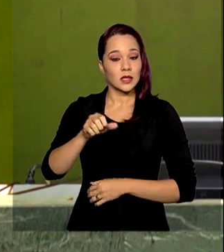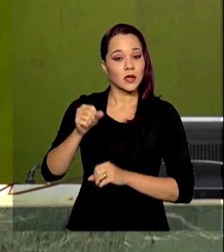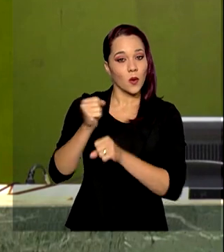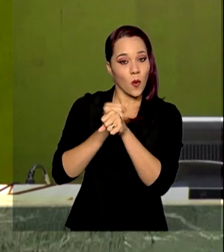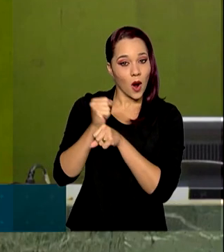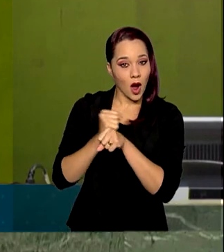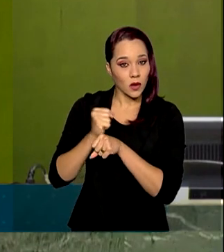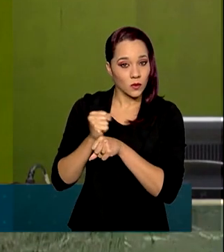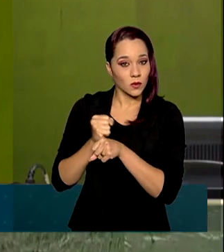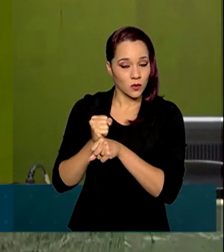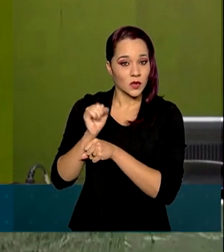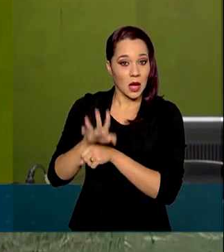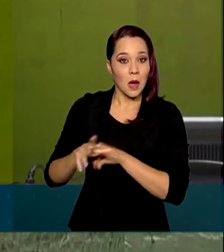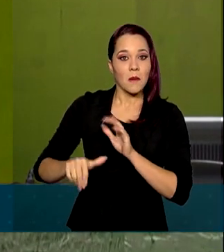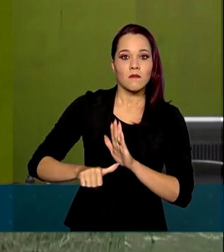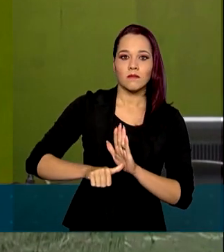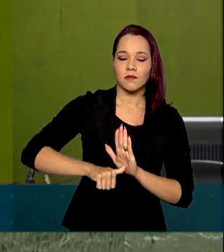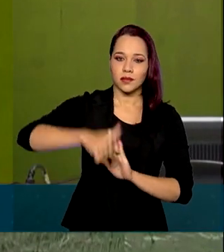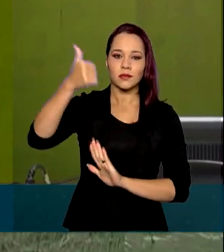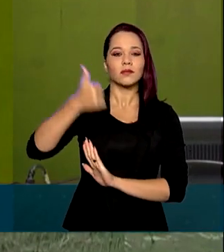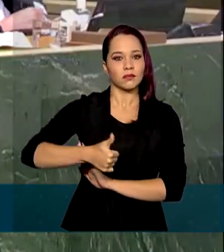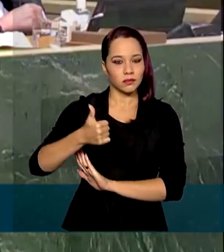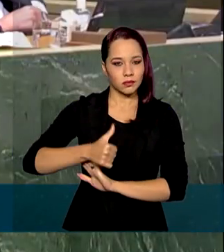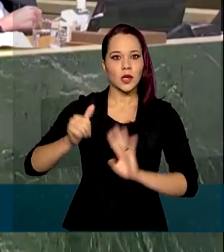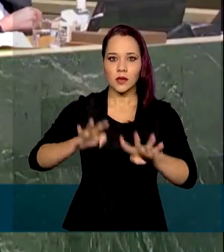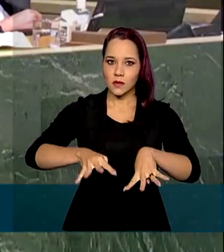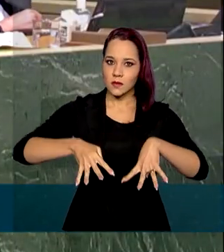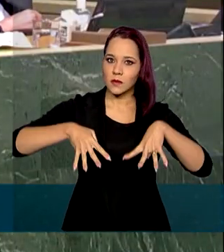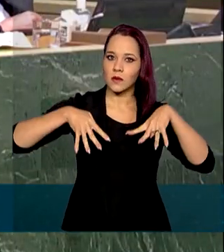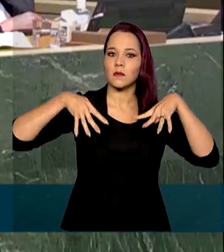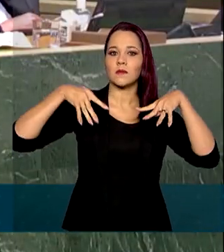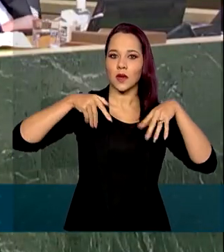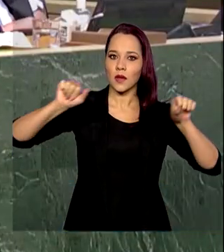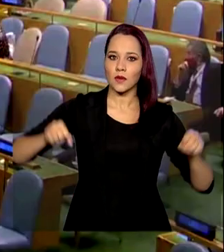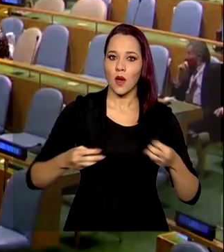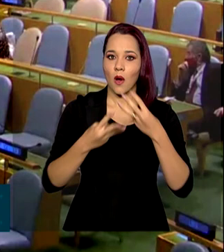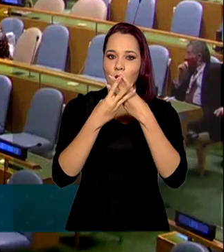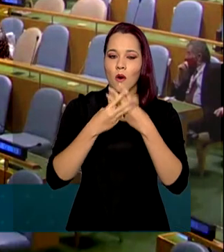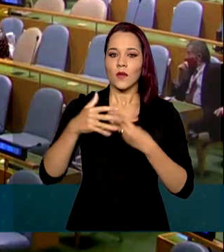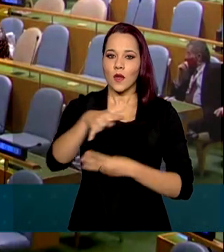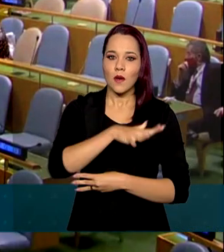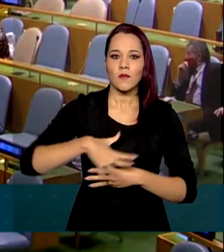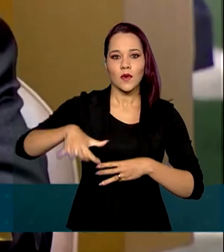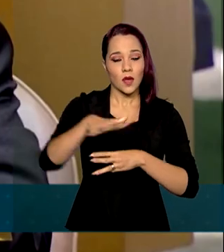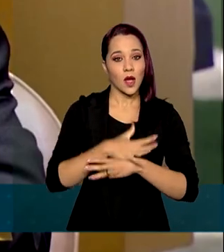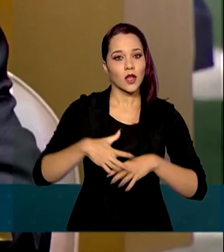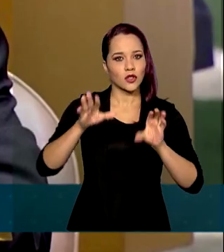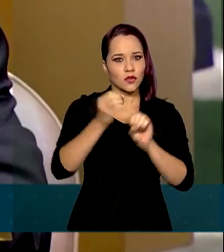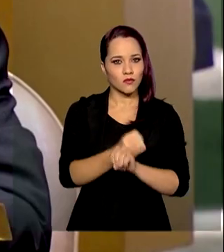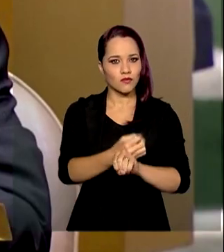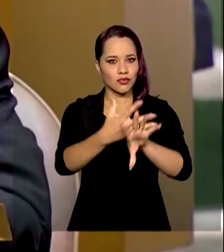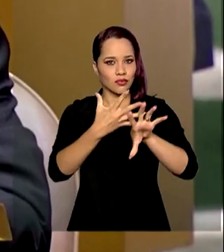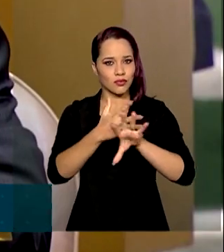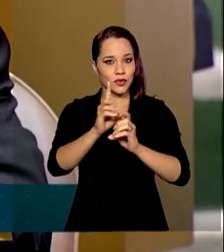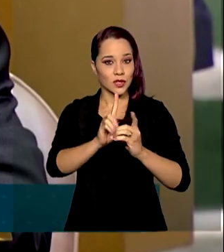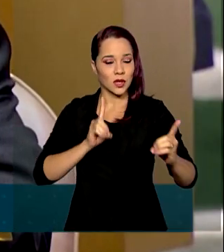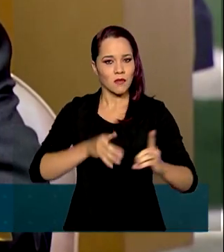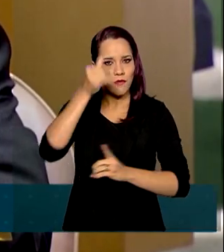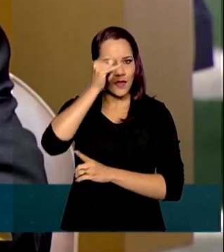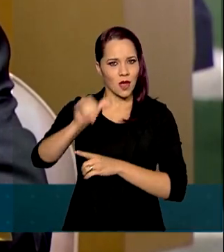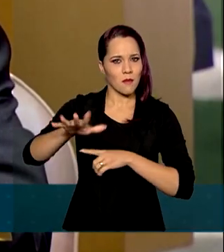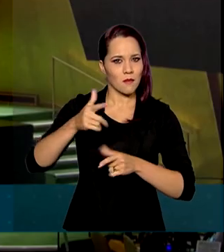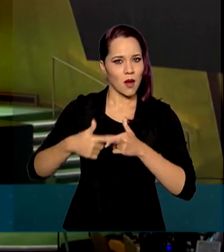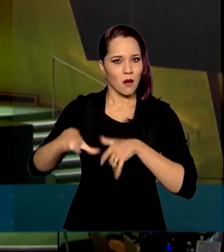de criação, essa é a primeira vez que a Assembleia Geral da ONU acontece em ambiente virtual. Para evitar risco de